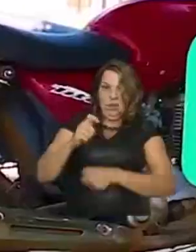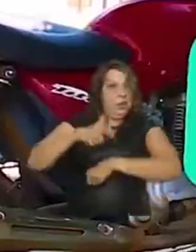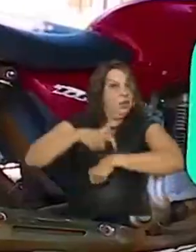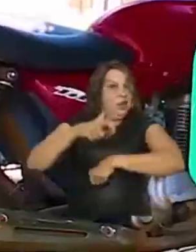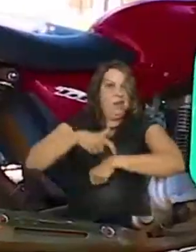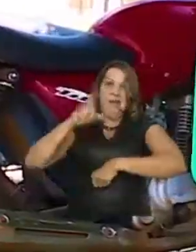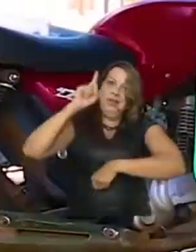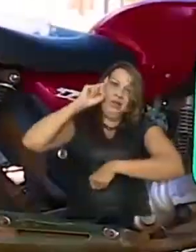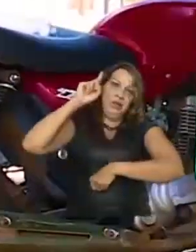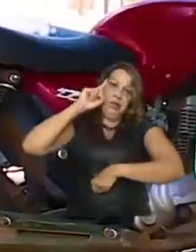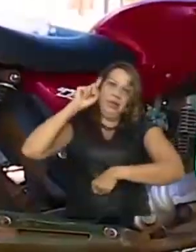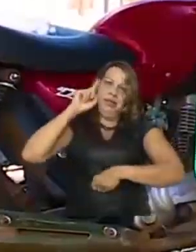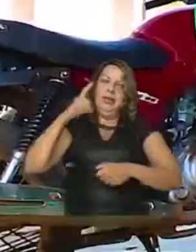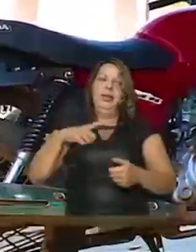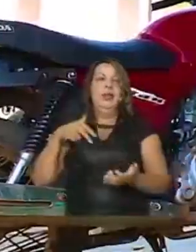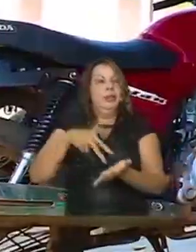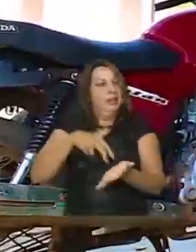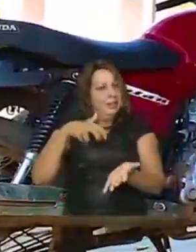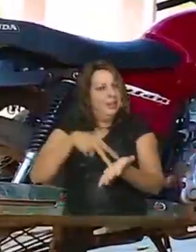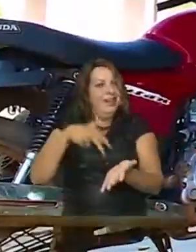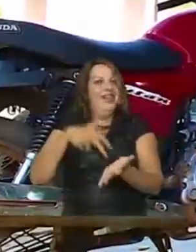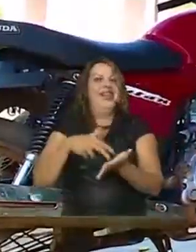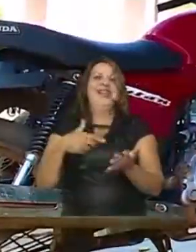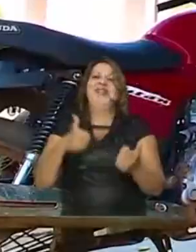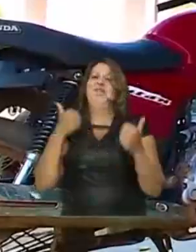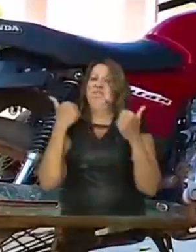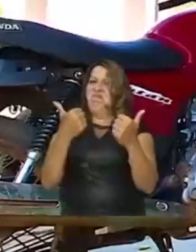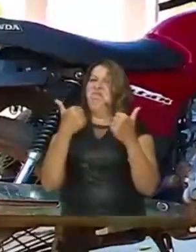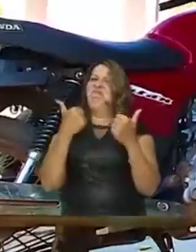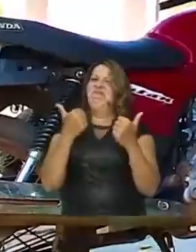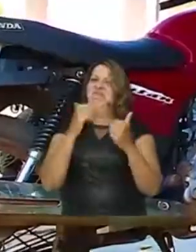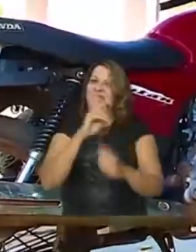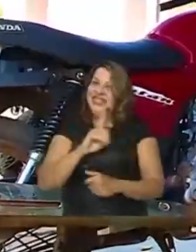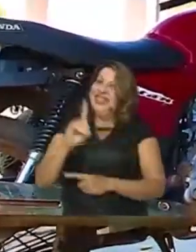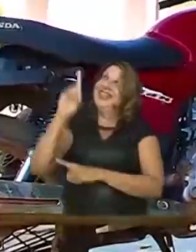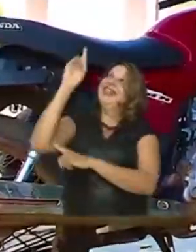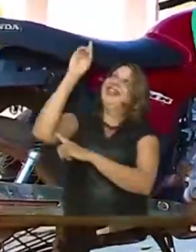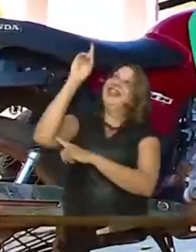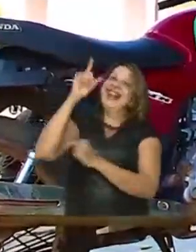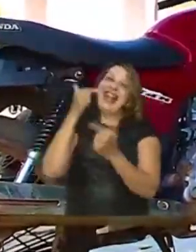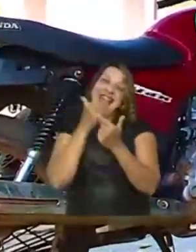dia. Melhorou muito, graças a Deus. Valeu, Caju Cap, graças a Deus.